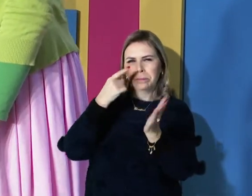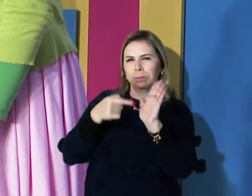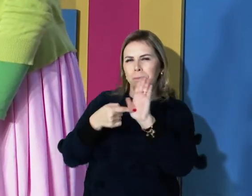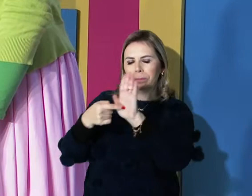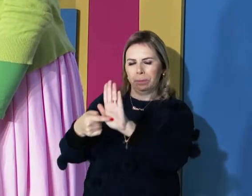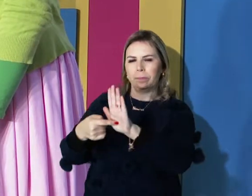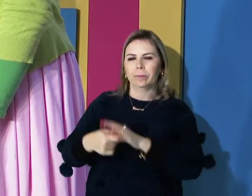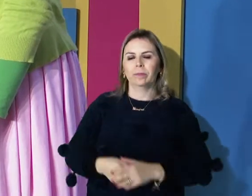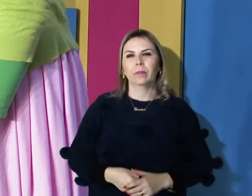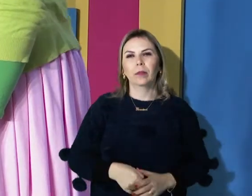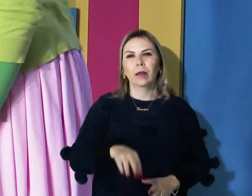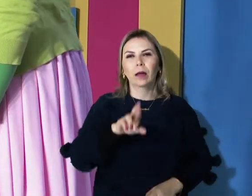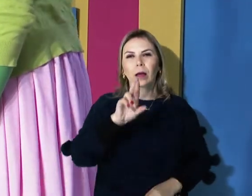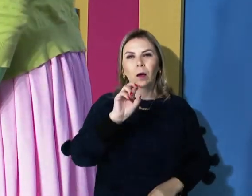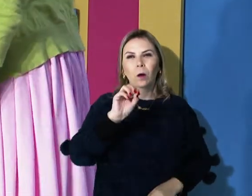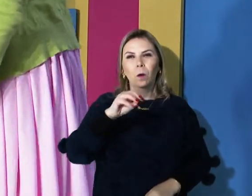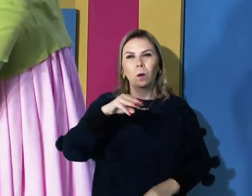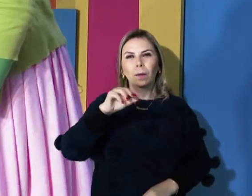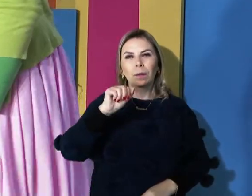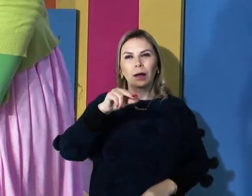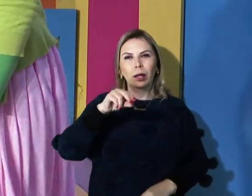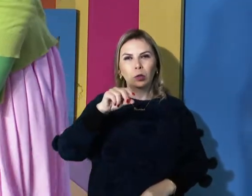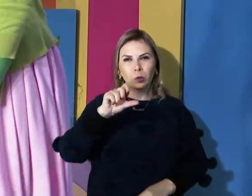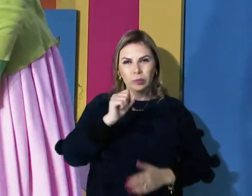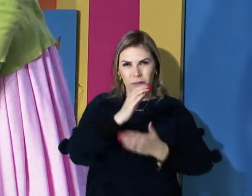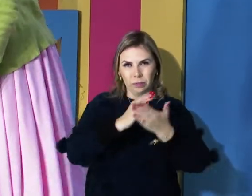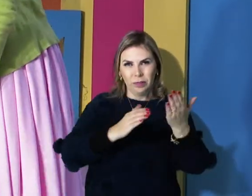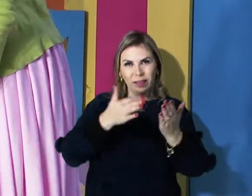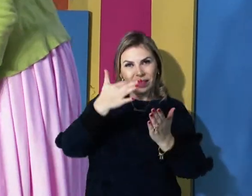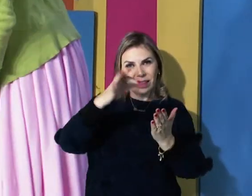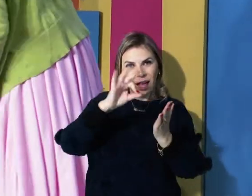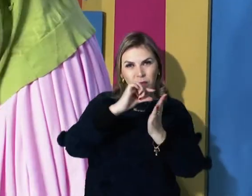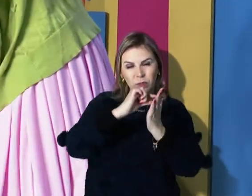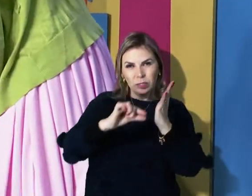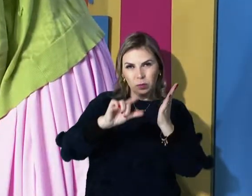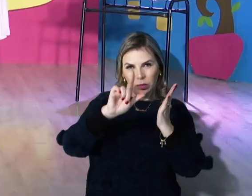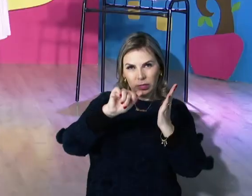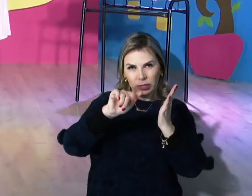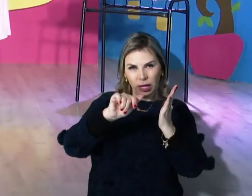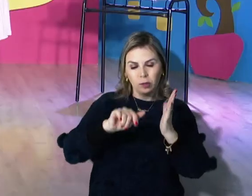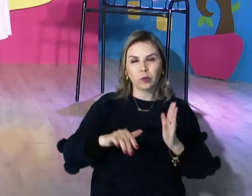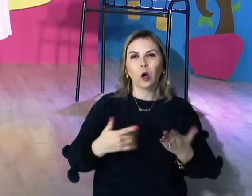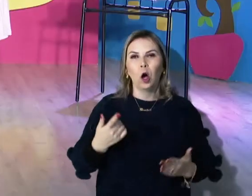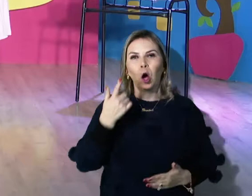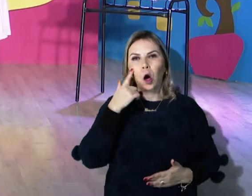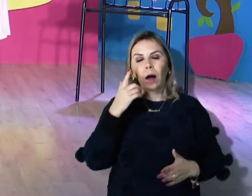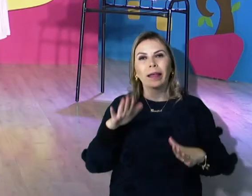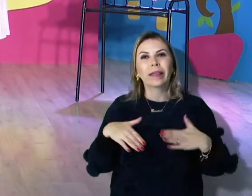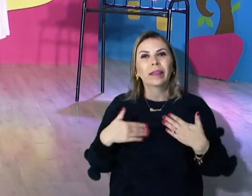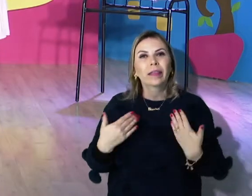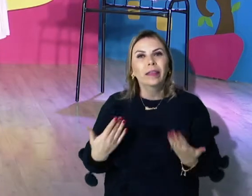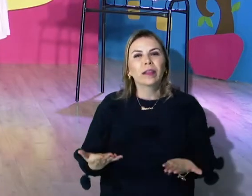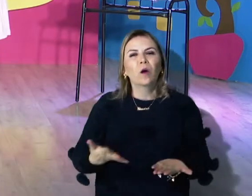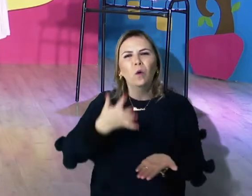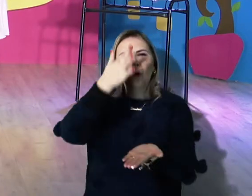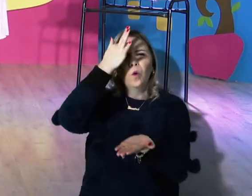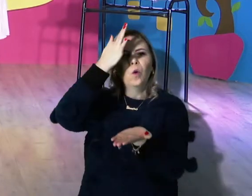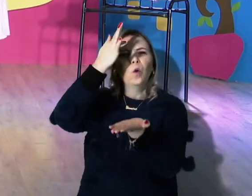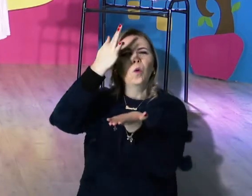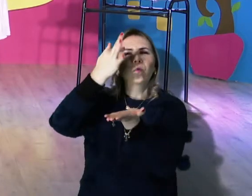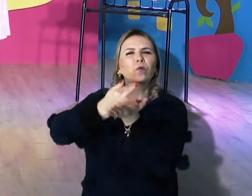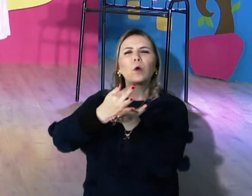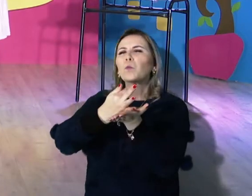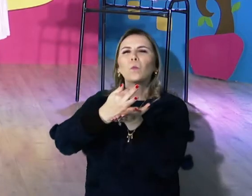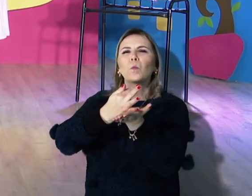Romanos 10, 17. Tá escrito assim. Portanto, a fé vem